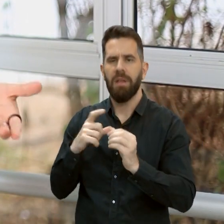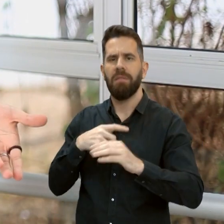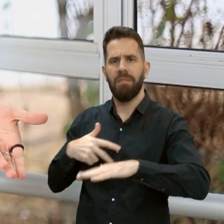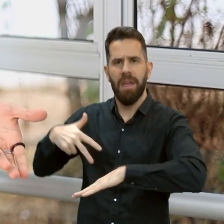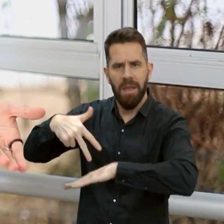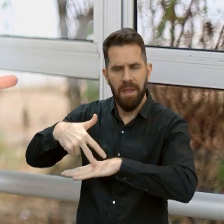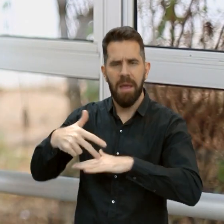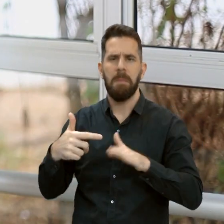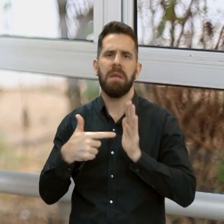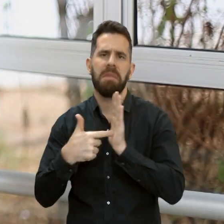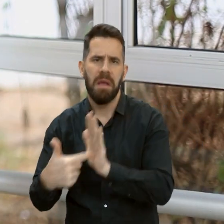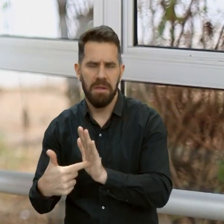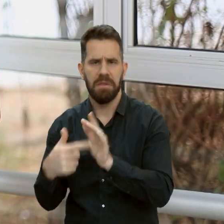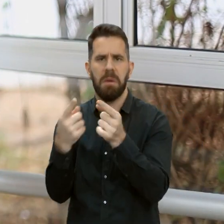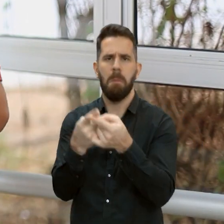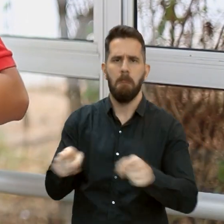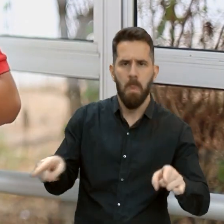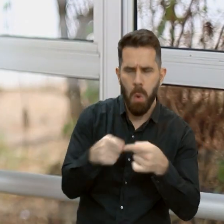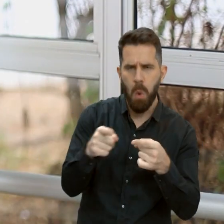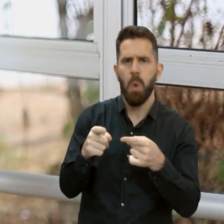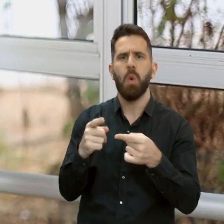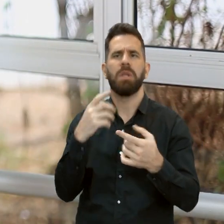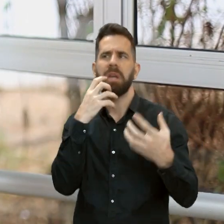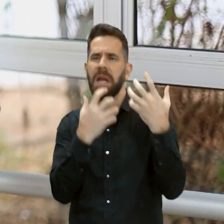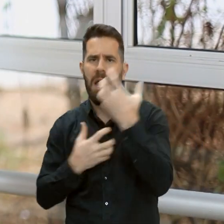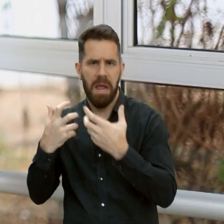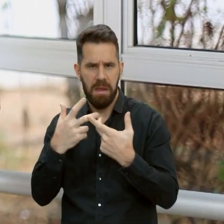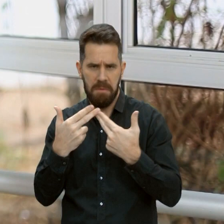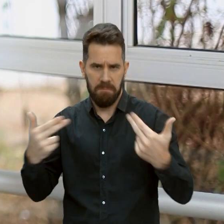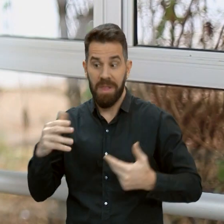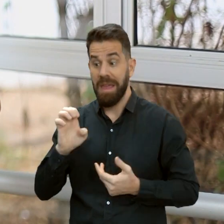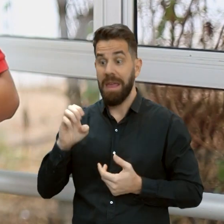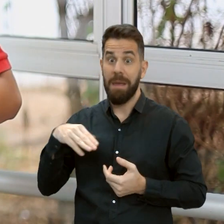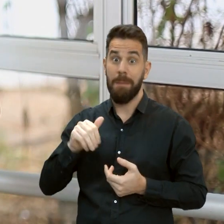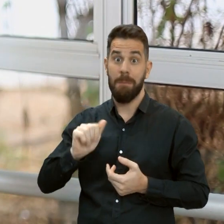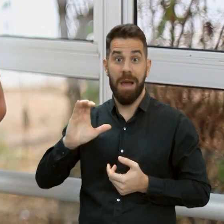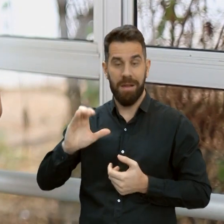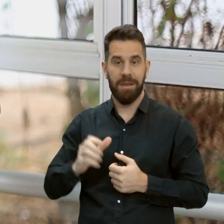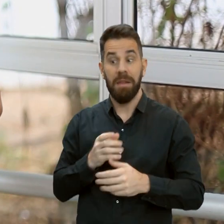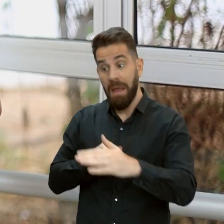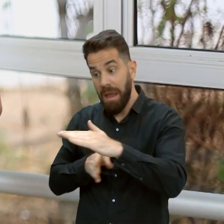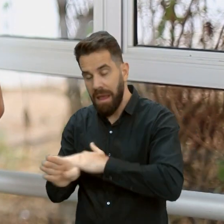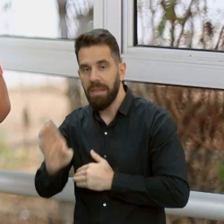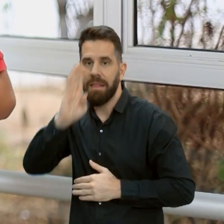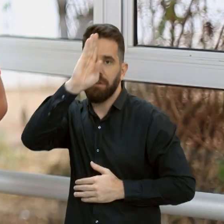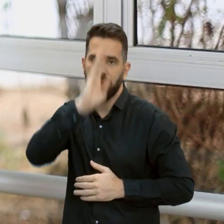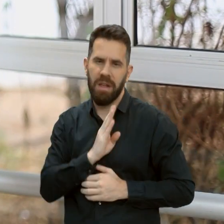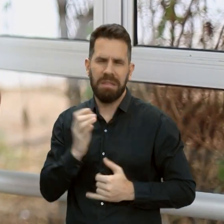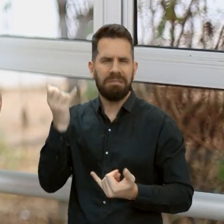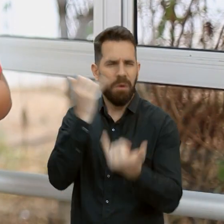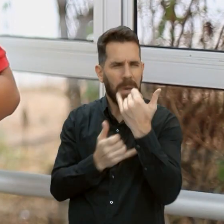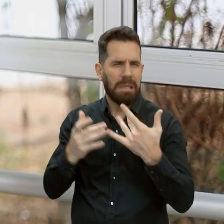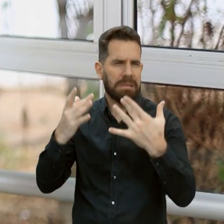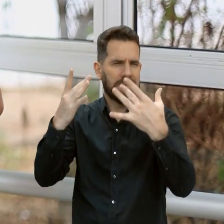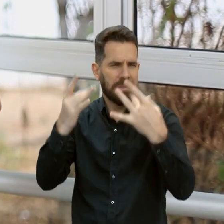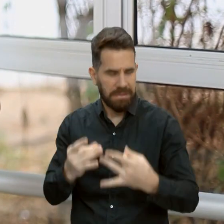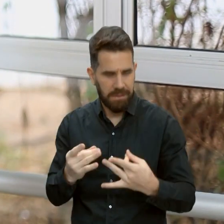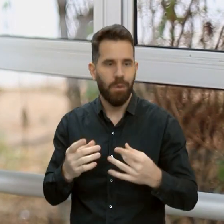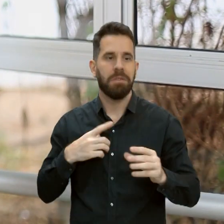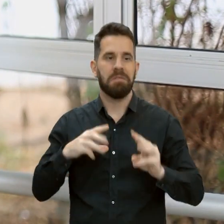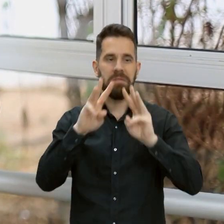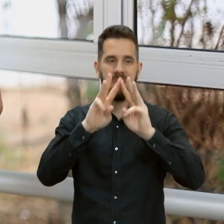professores de música e coro de câmara da EMAC. A entrada é franca. Para mais detalhes, acesse o